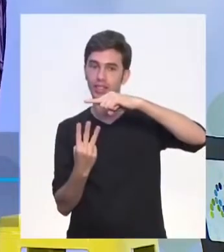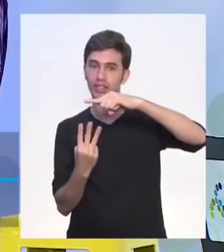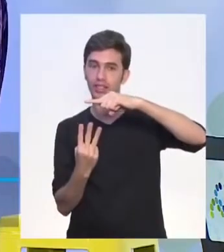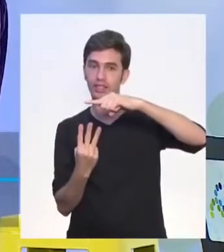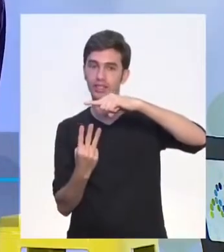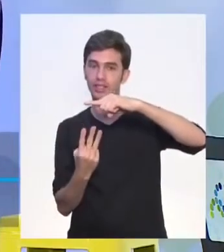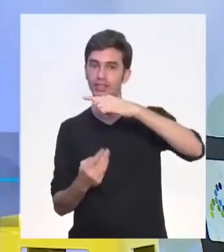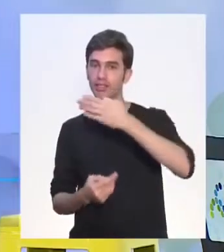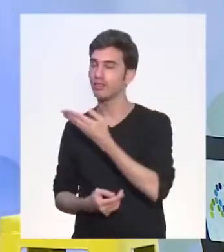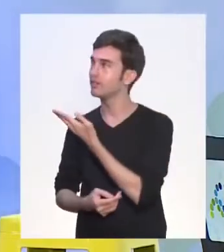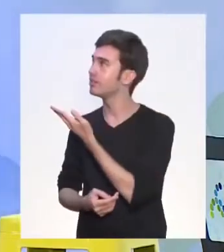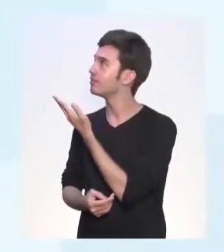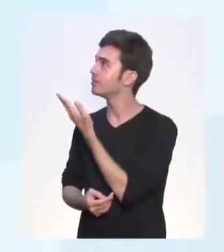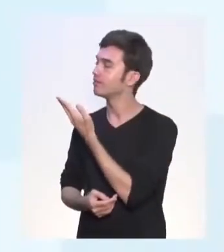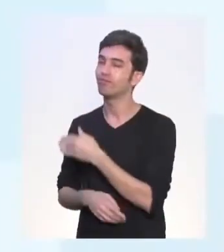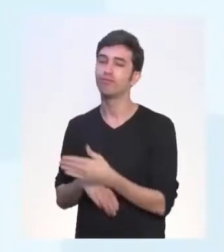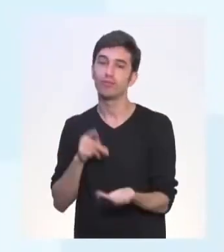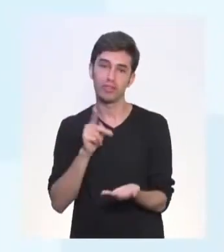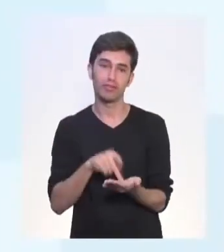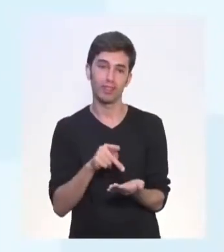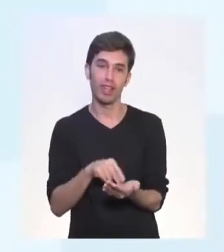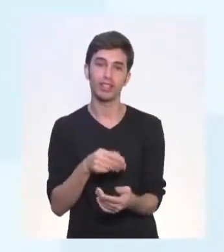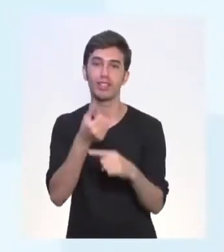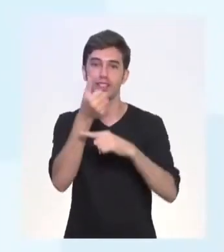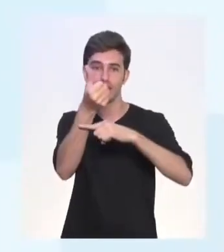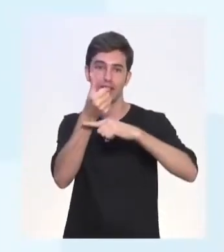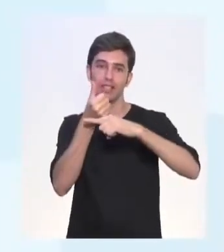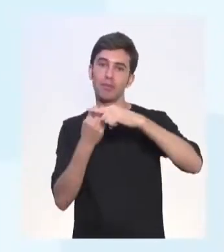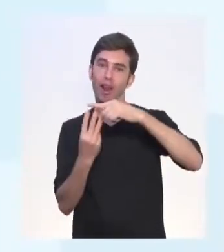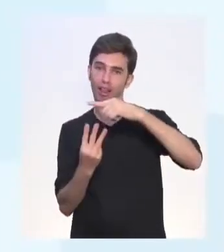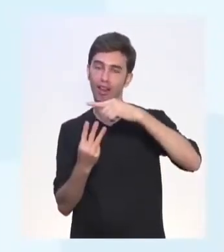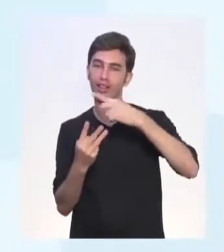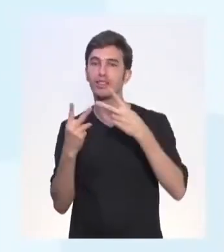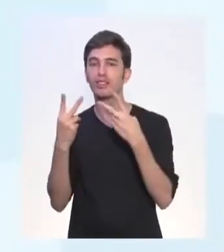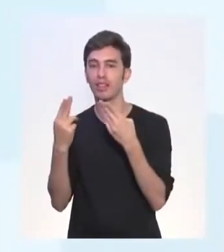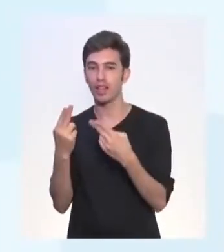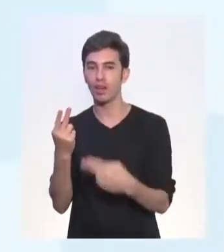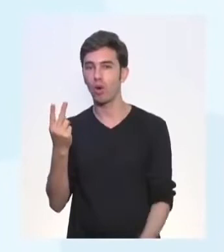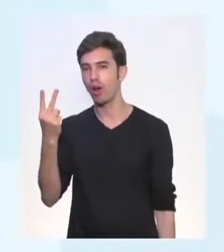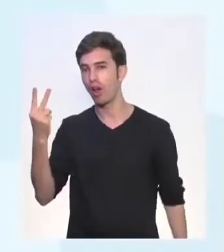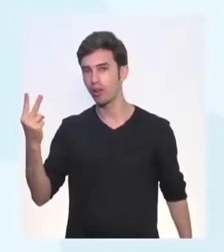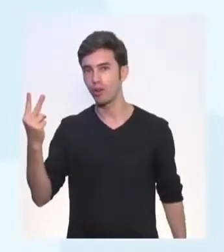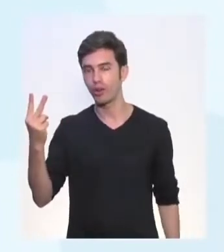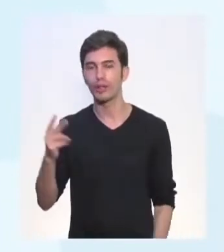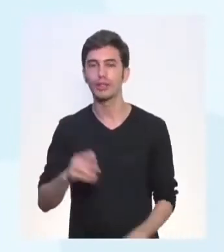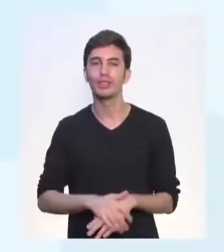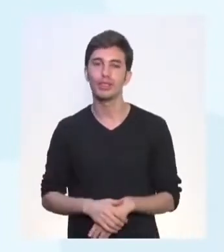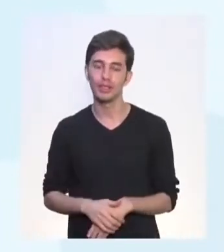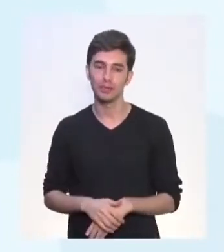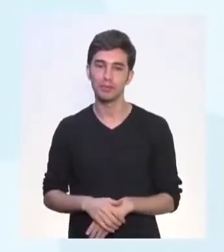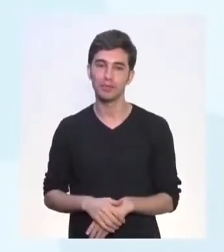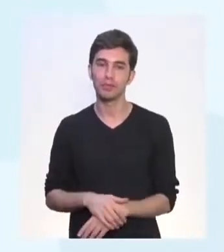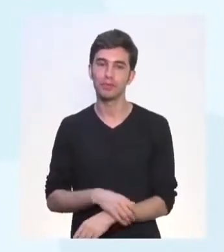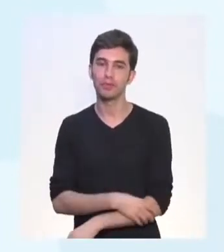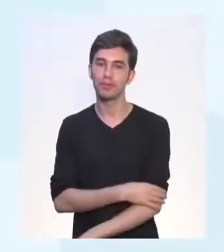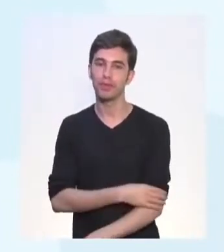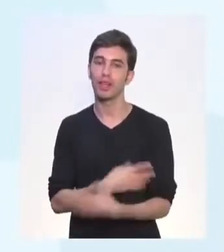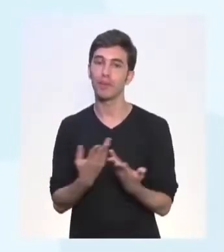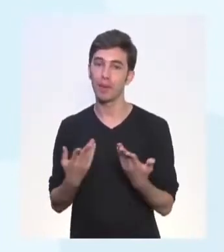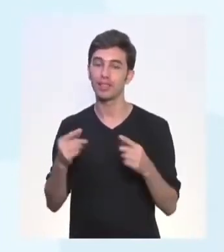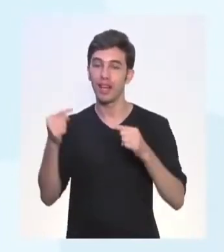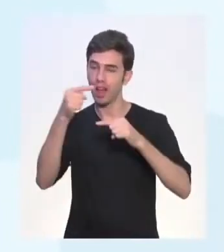lá. Então, na letra A, de fato, 6 para 3. 3. Portanto, aqui, se a gente fizer a divisão, temos igual a 2, mas a